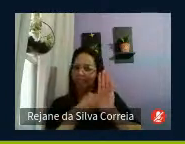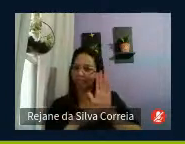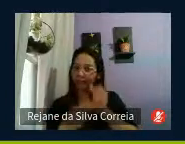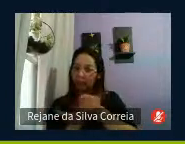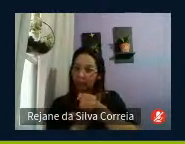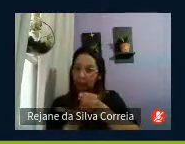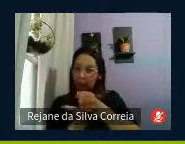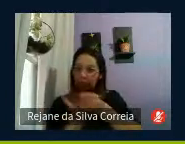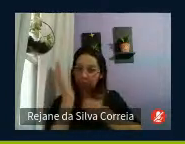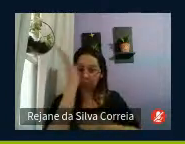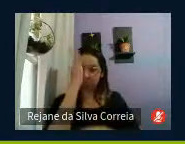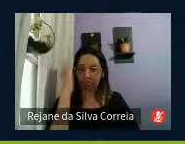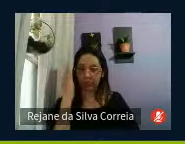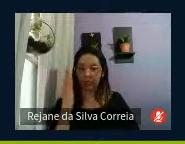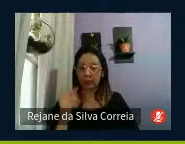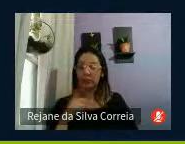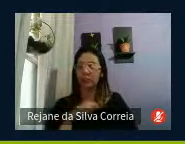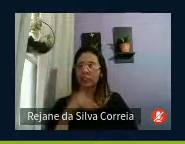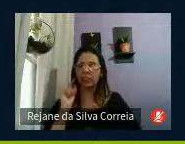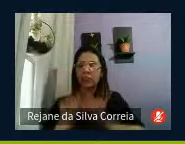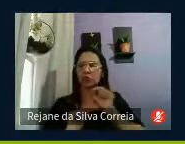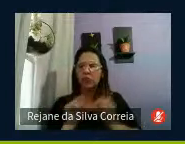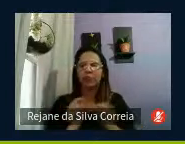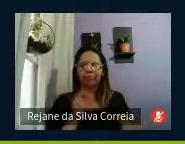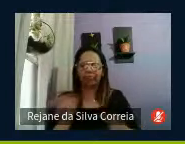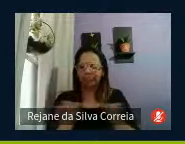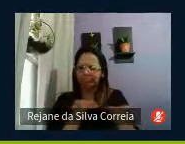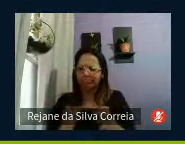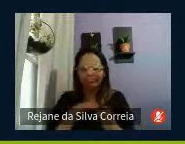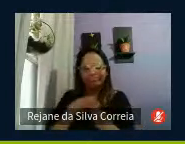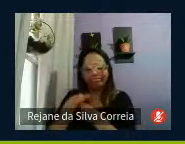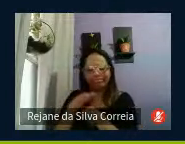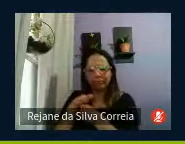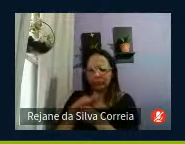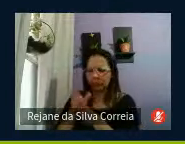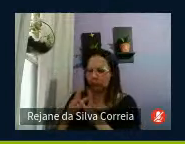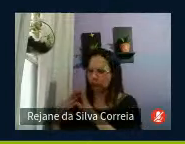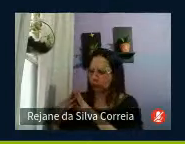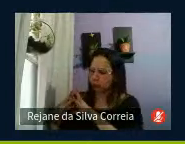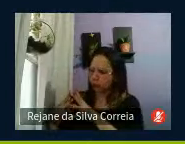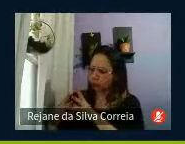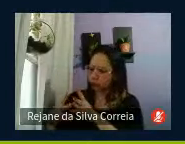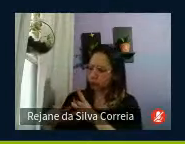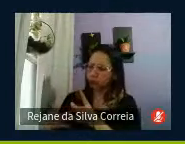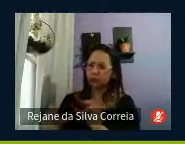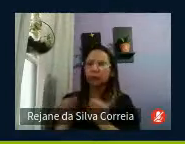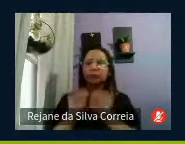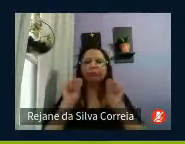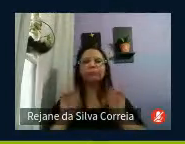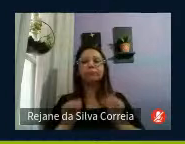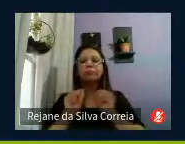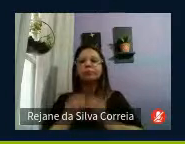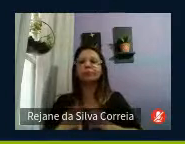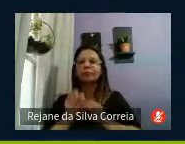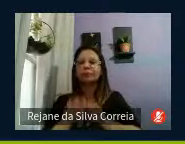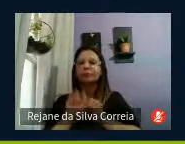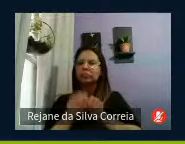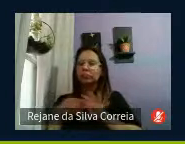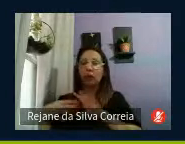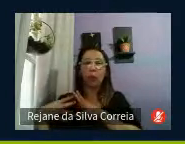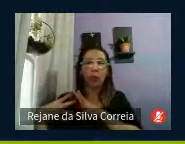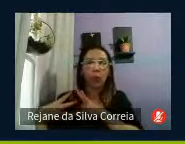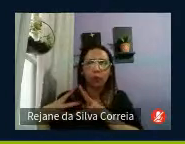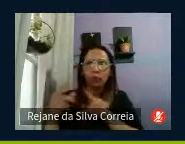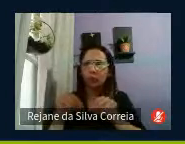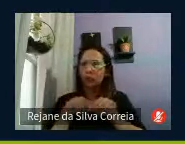Nacional, que rege, organiza, orienta todo o sistema de ensino, todos os